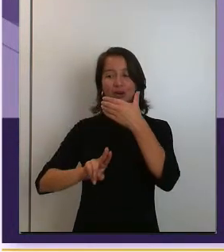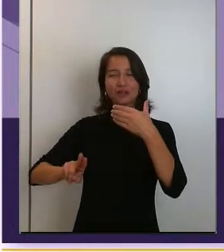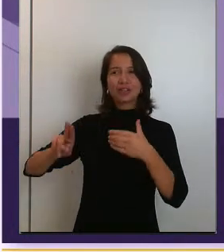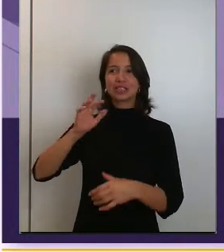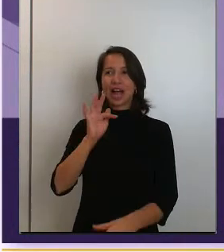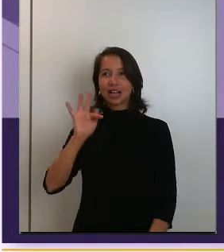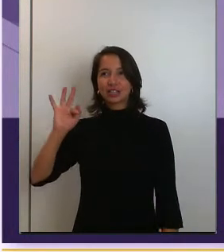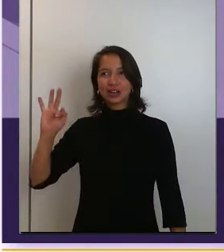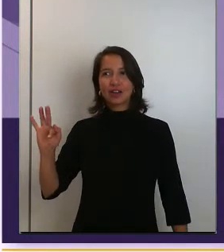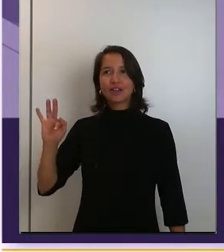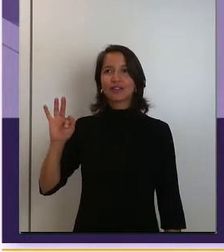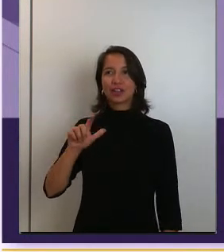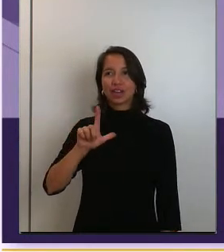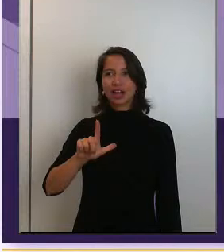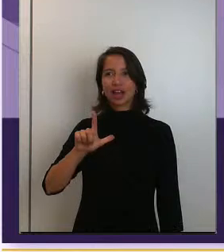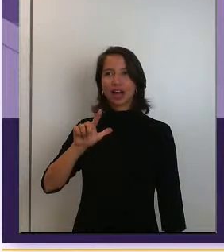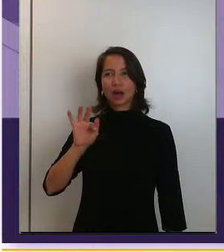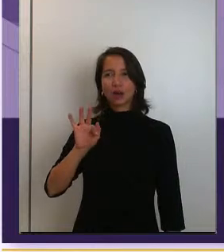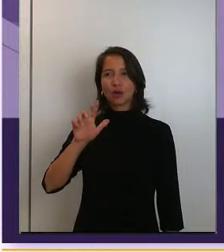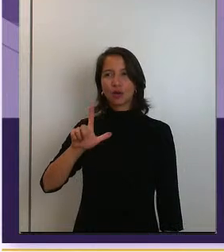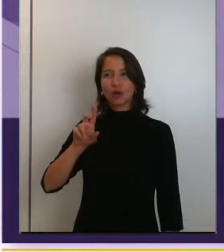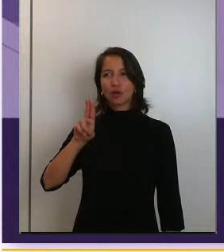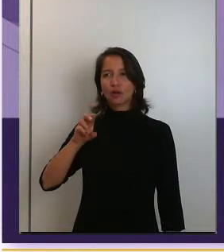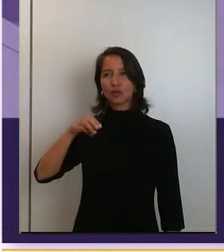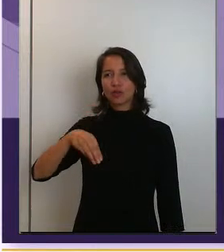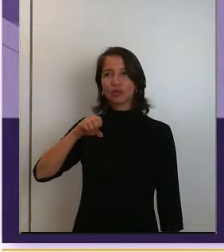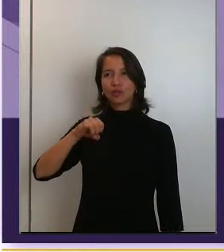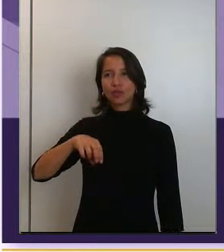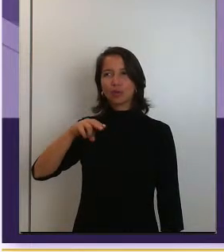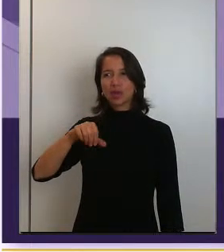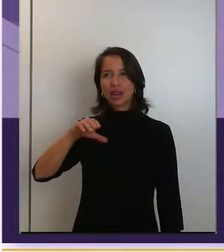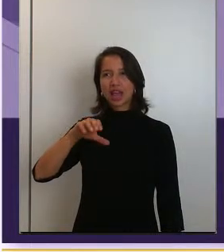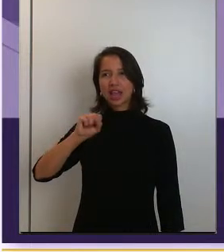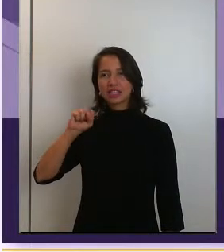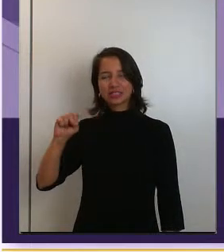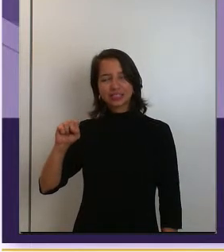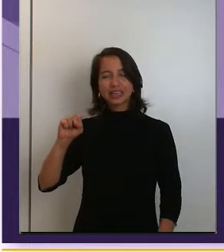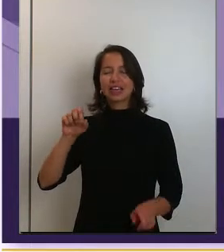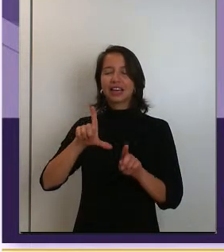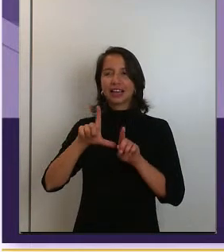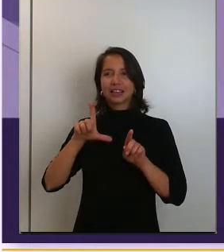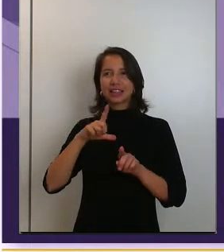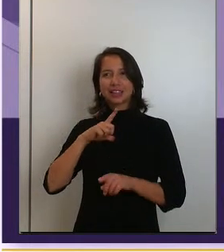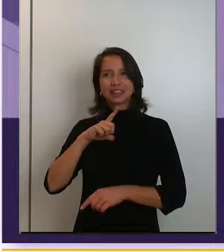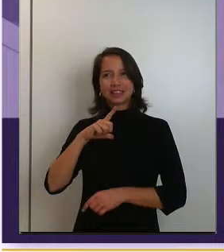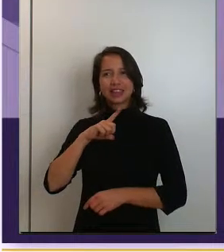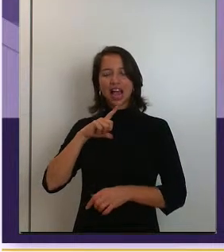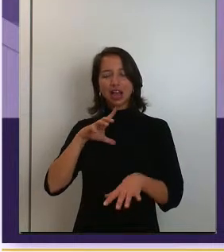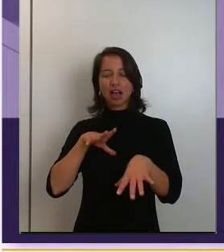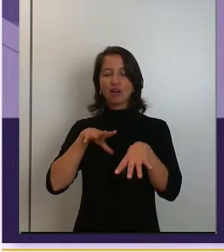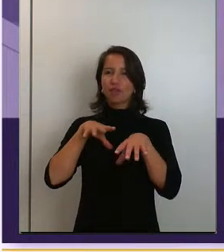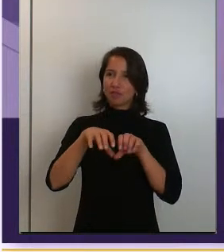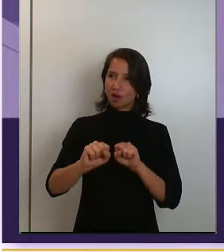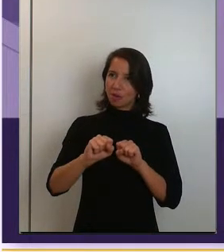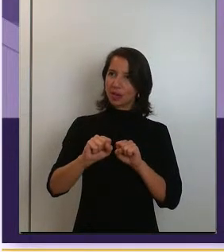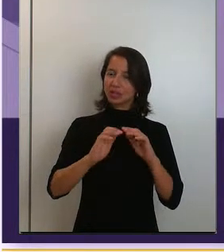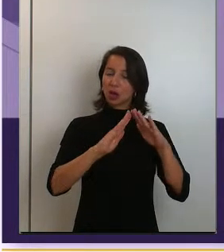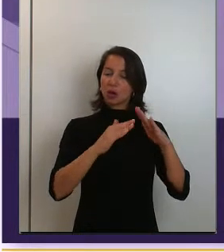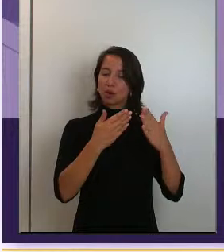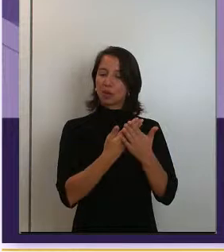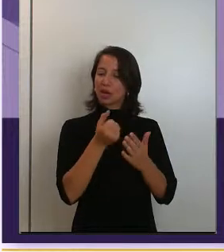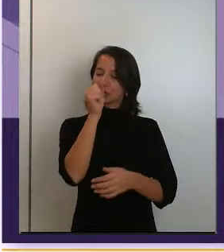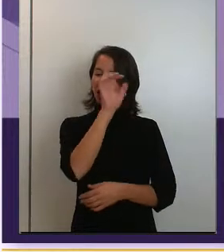possui doutorado em Epidemiologia em Saúde Pública pela Escola Nacional de Saúde Pública